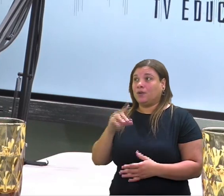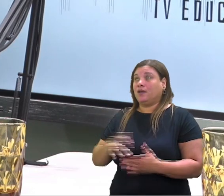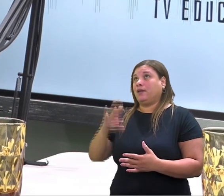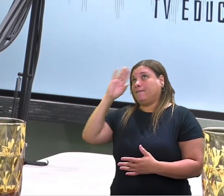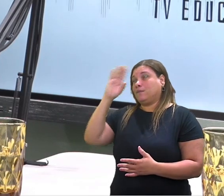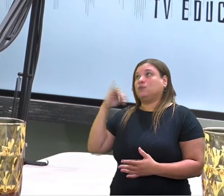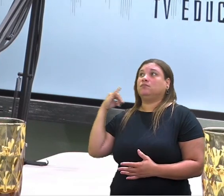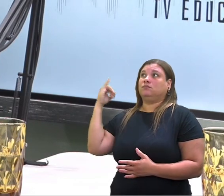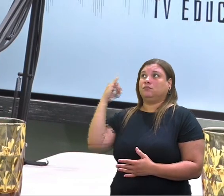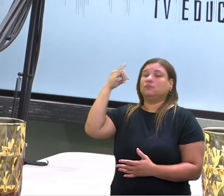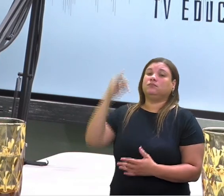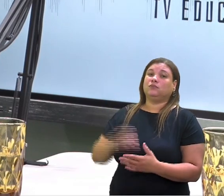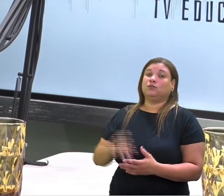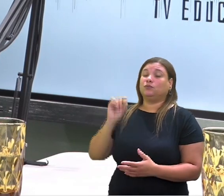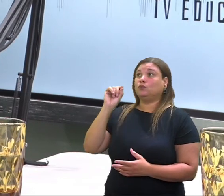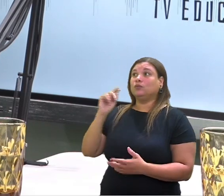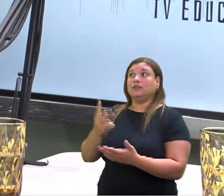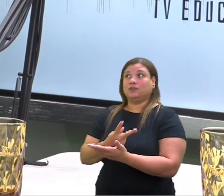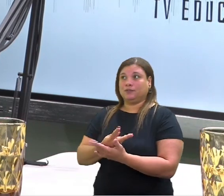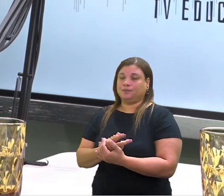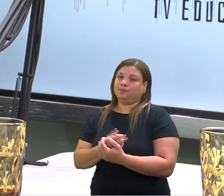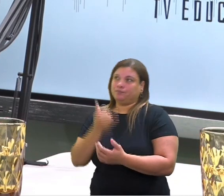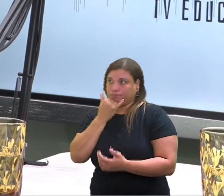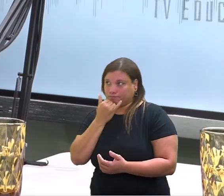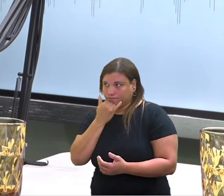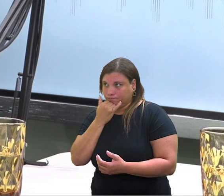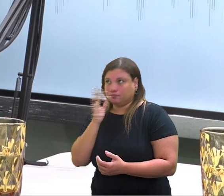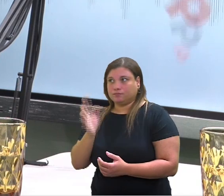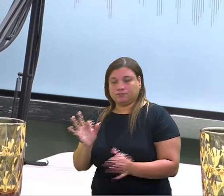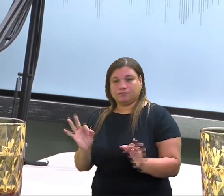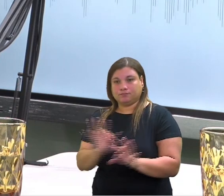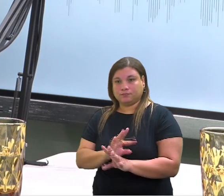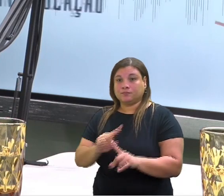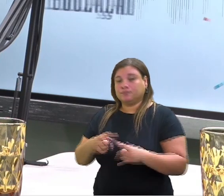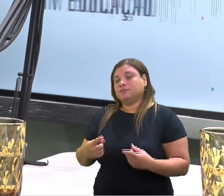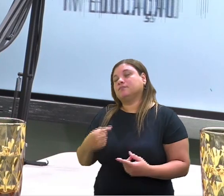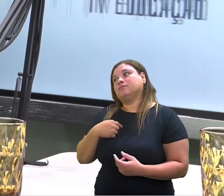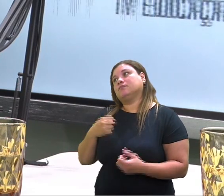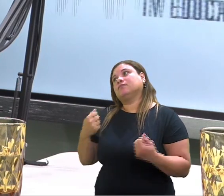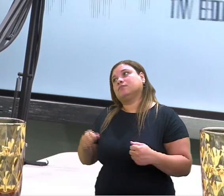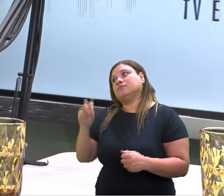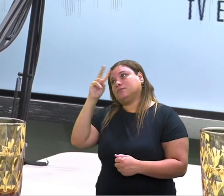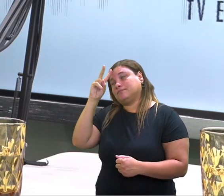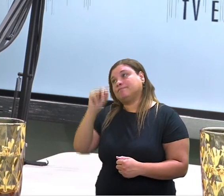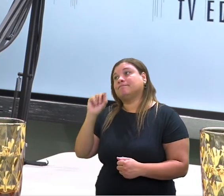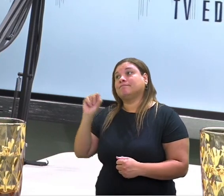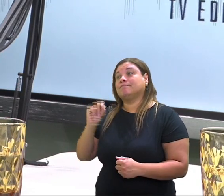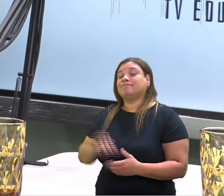é muito grave. Perdão, nós estamos no final, mas eu acho interessante relembrar aqui o